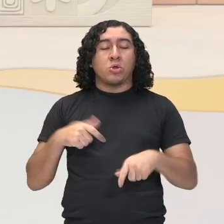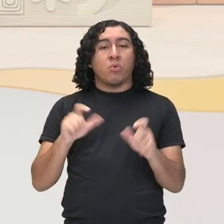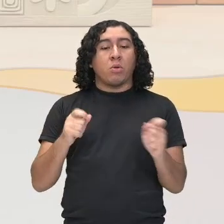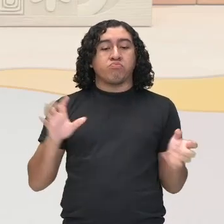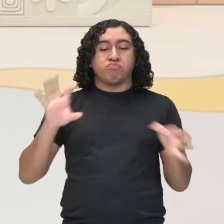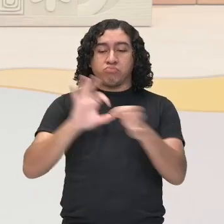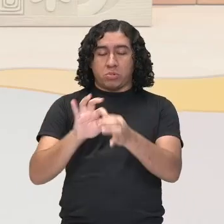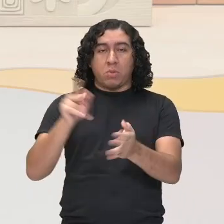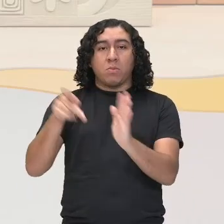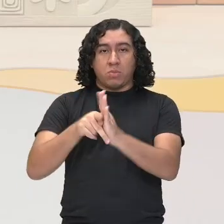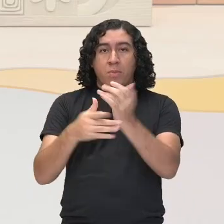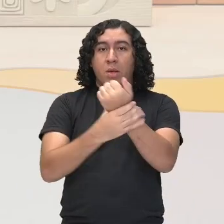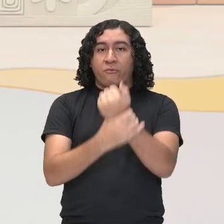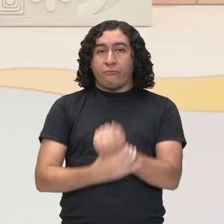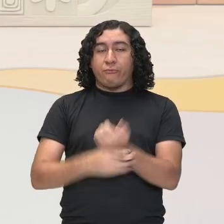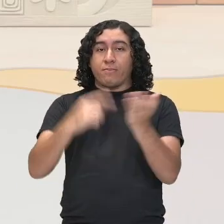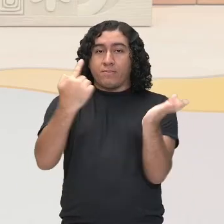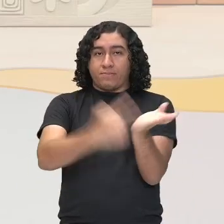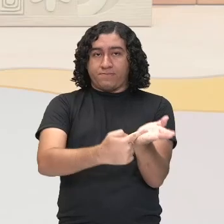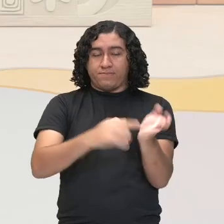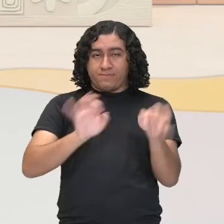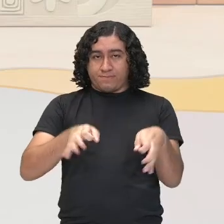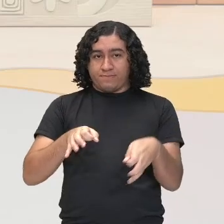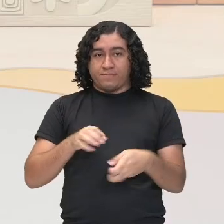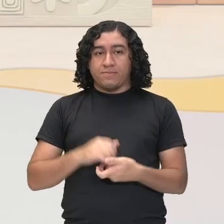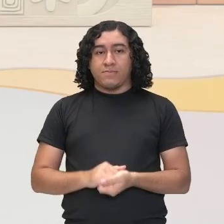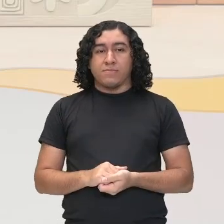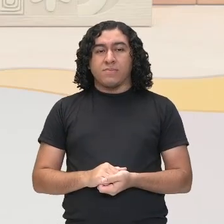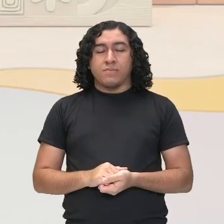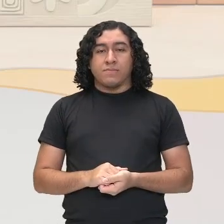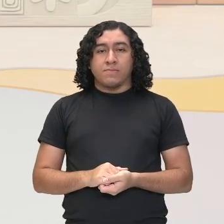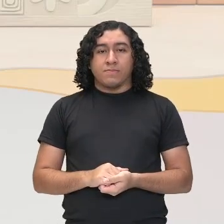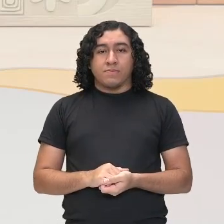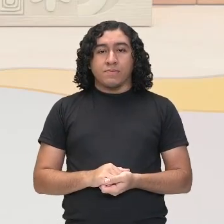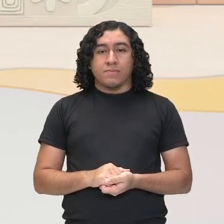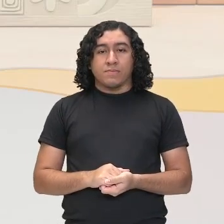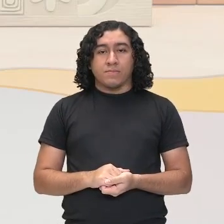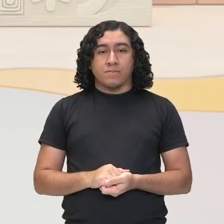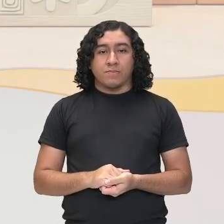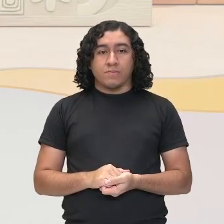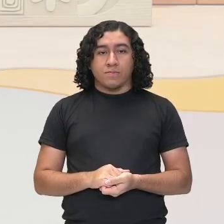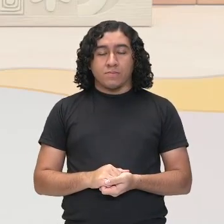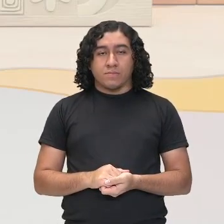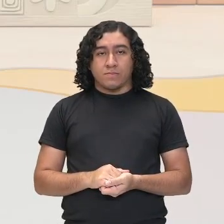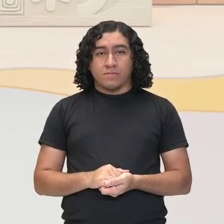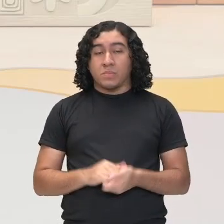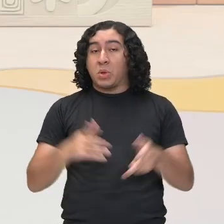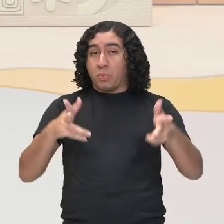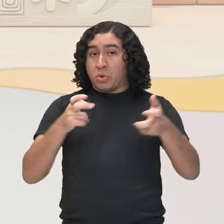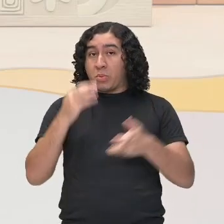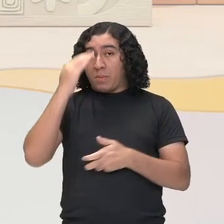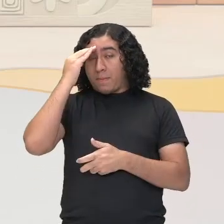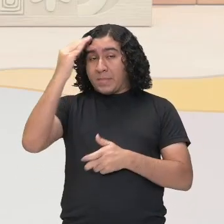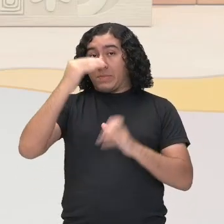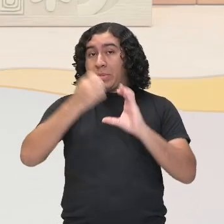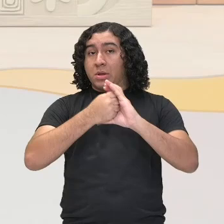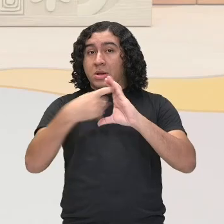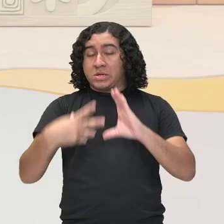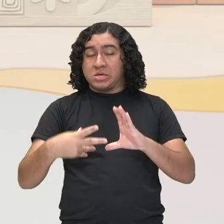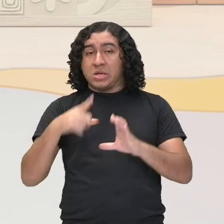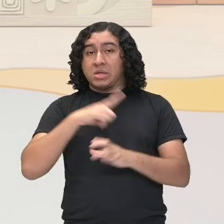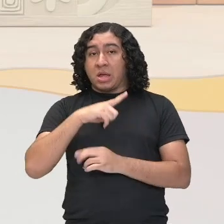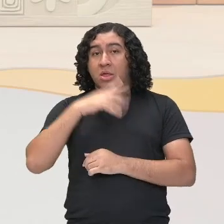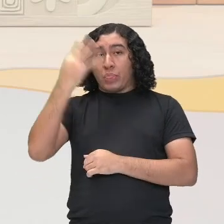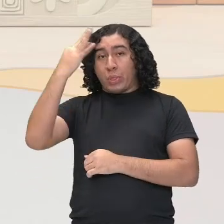consolidar o contrato social, certo? Então, vocês observaram as principais características dos